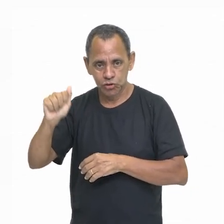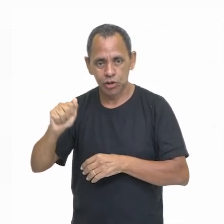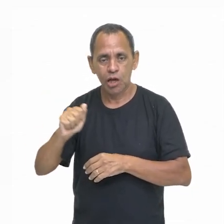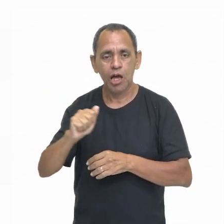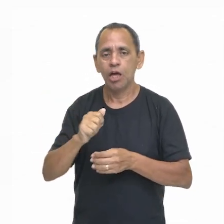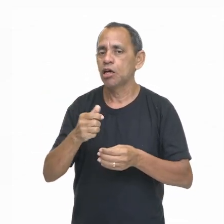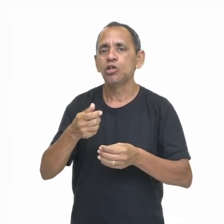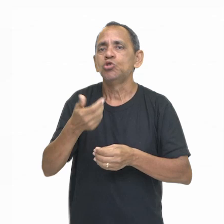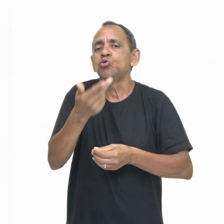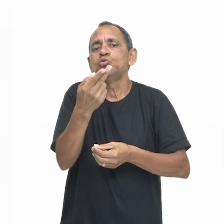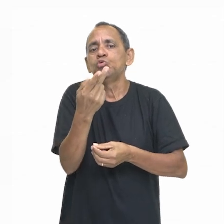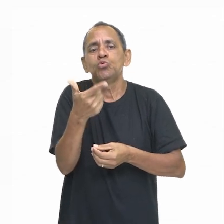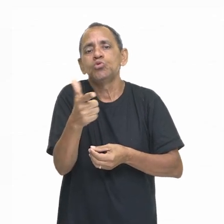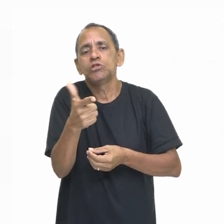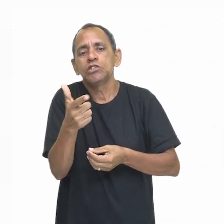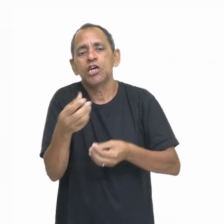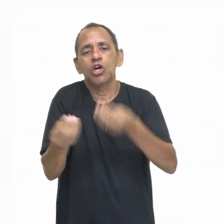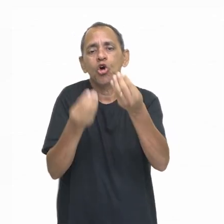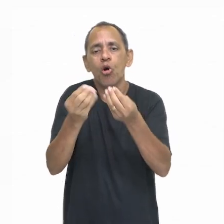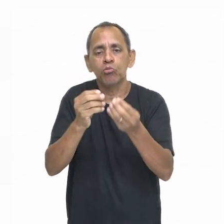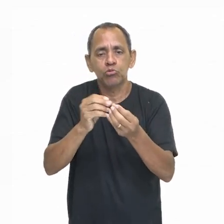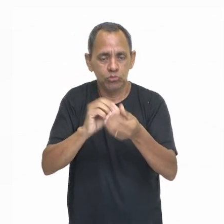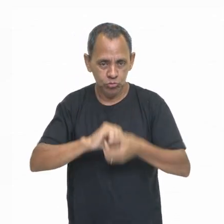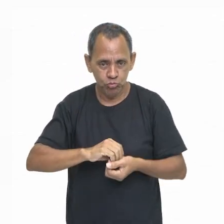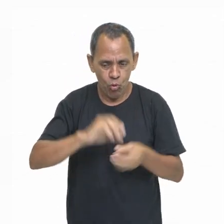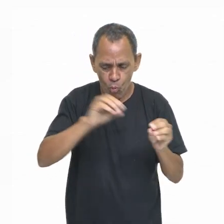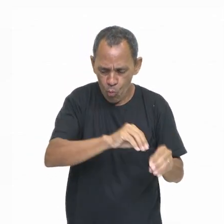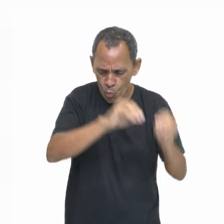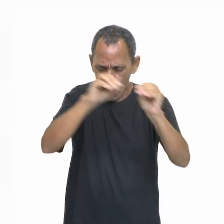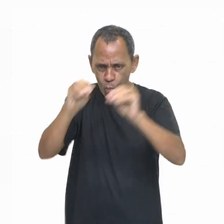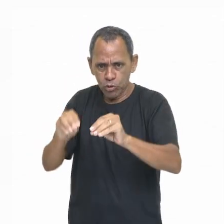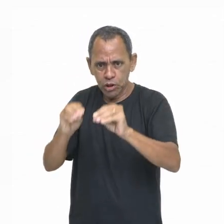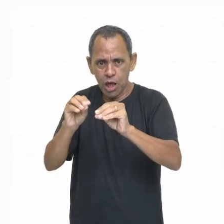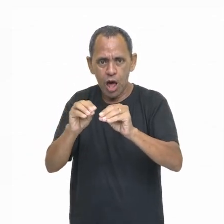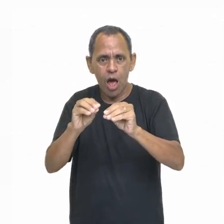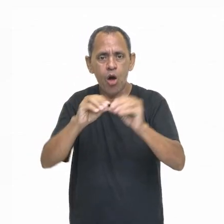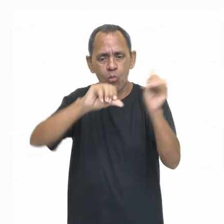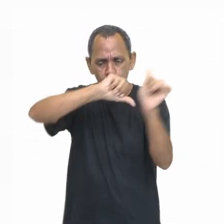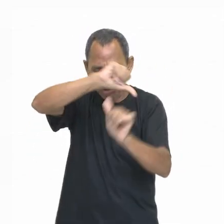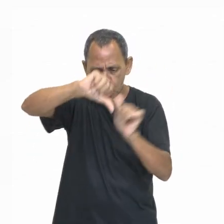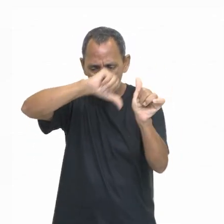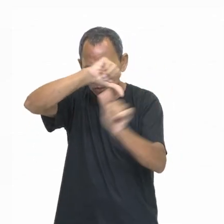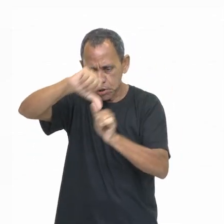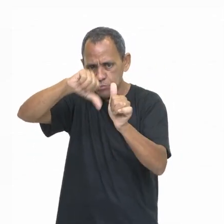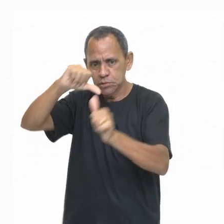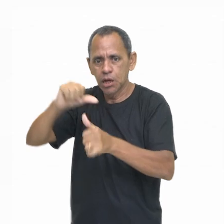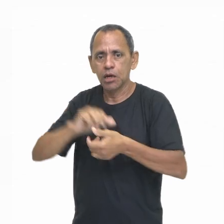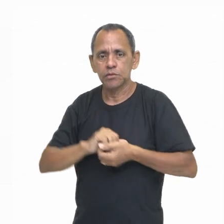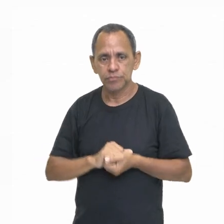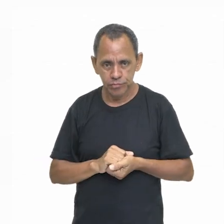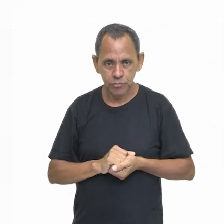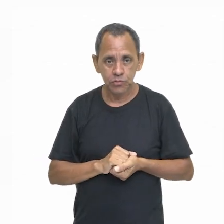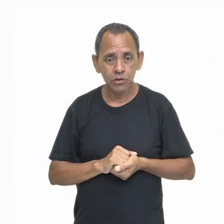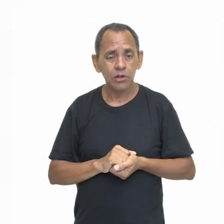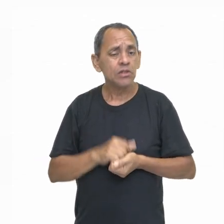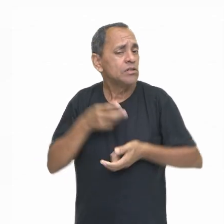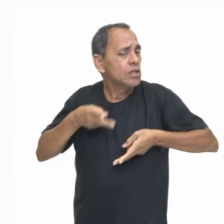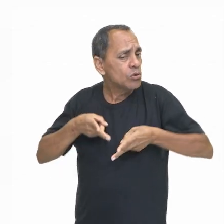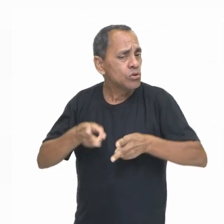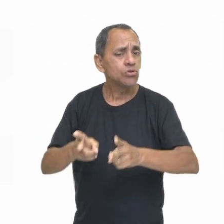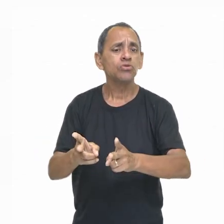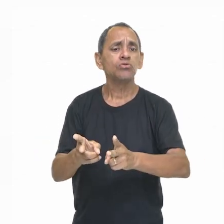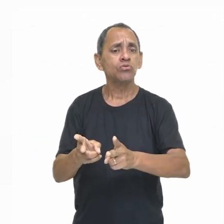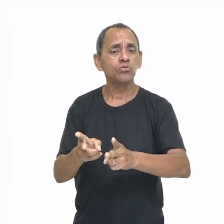casta para outra. Se você é um kshatriyas, você vai continuar sendo um kshatriyas. Se você é um shudra, você